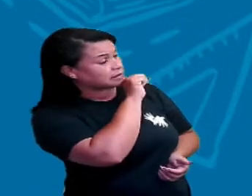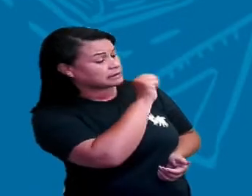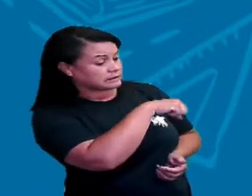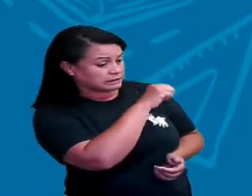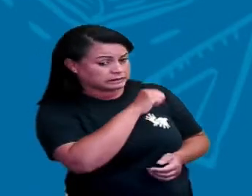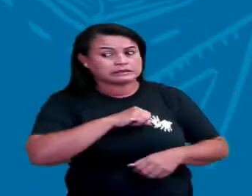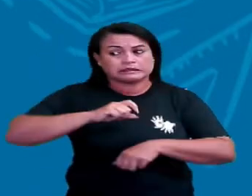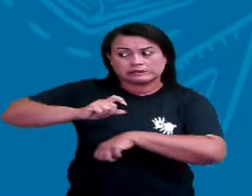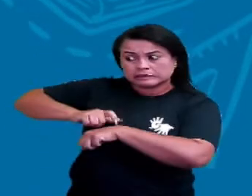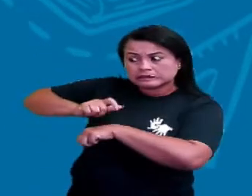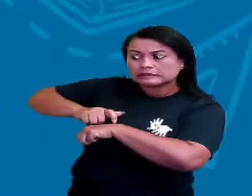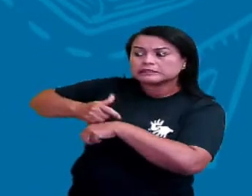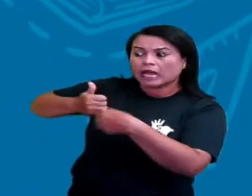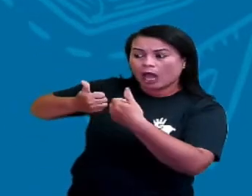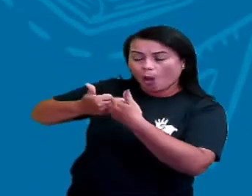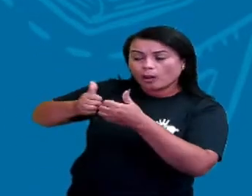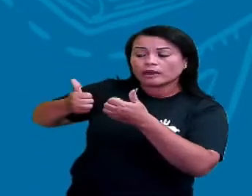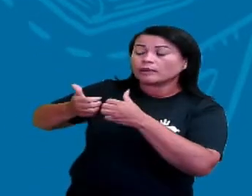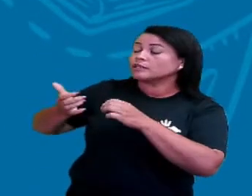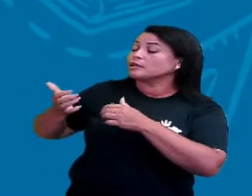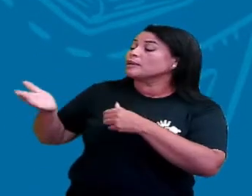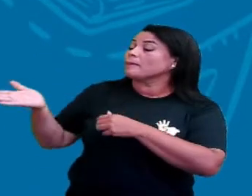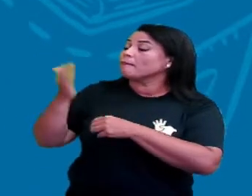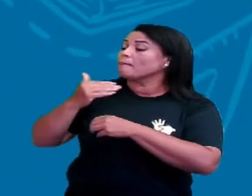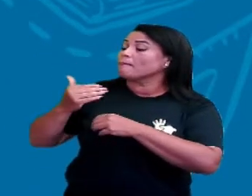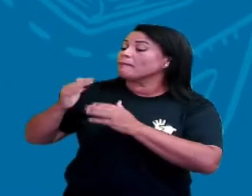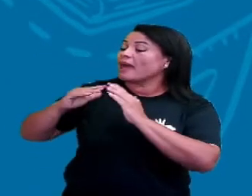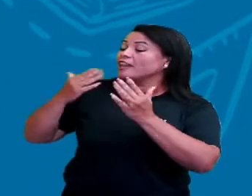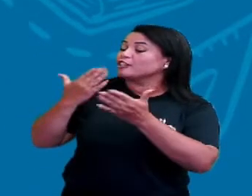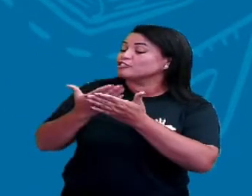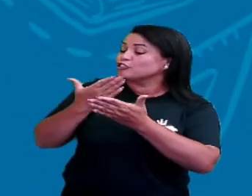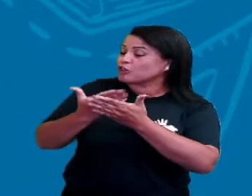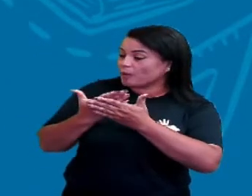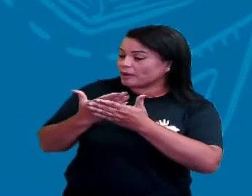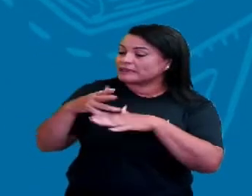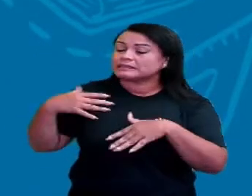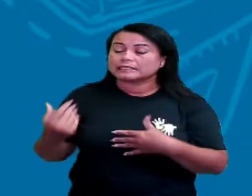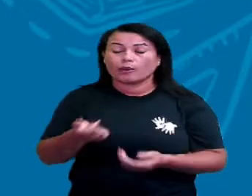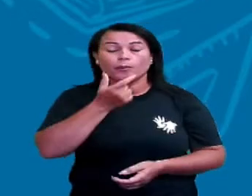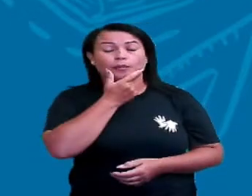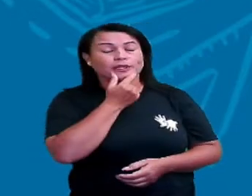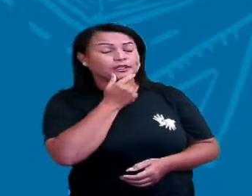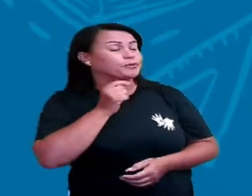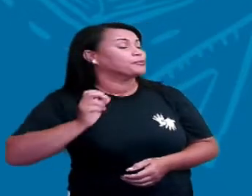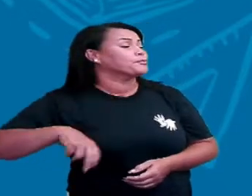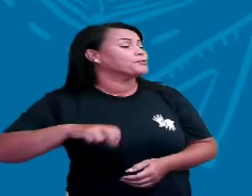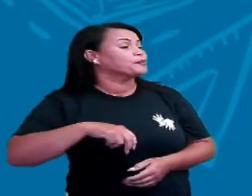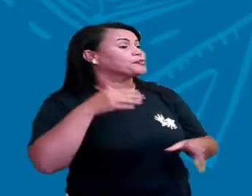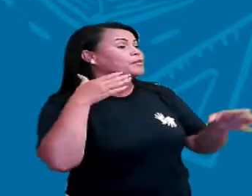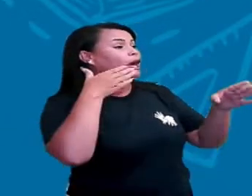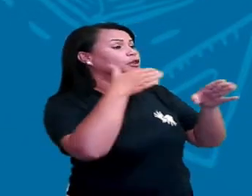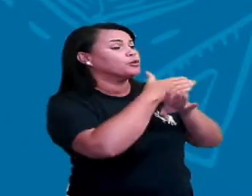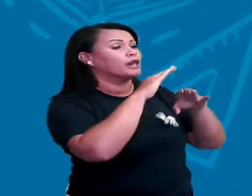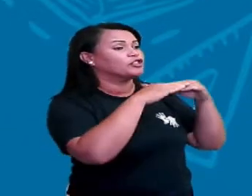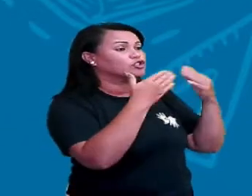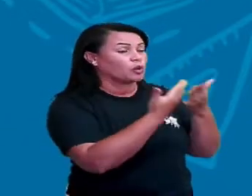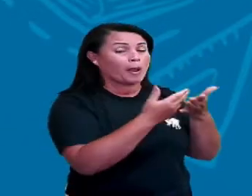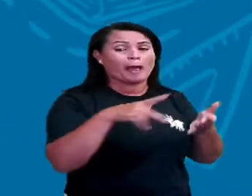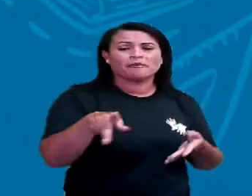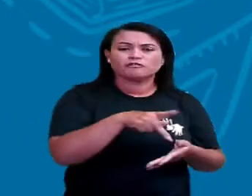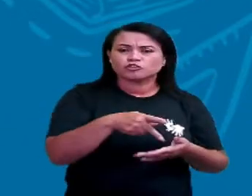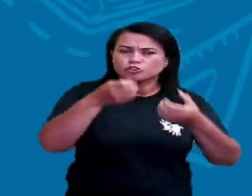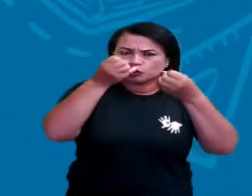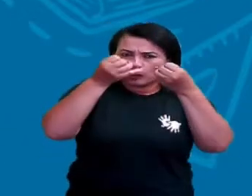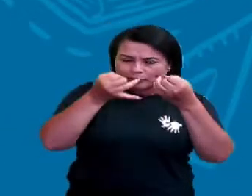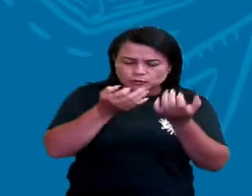já está na hora de você ir para a escola. E aí, o Joãozinho entrou na escola. A professora